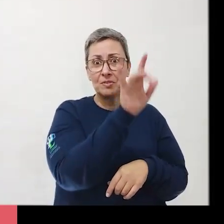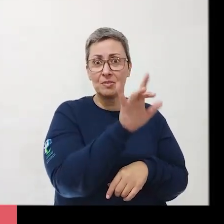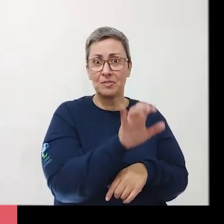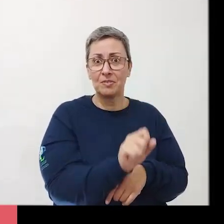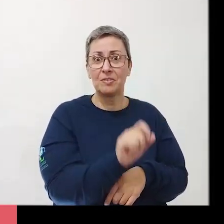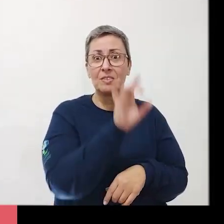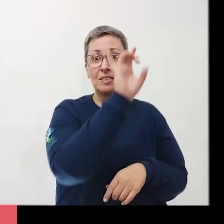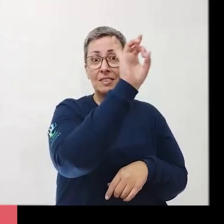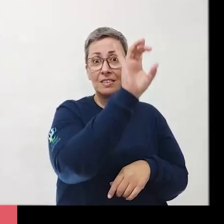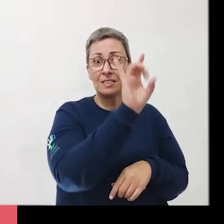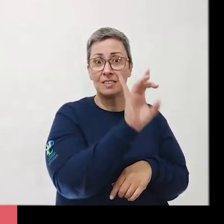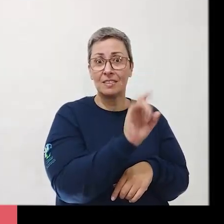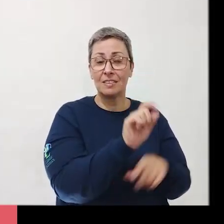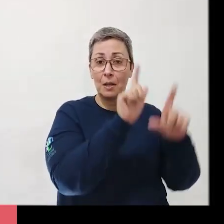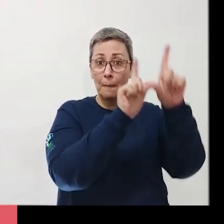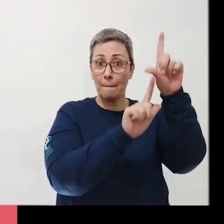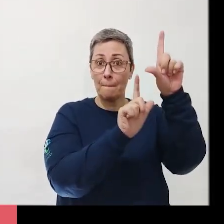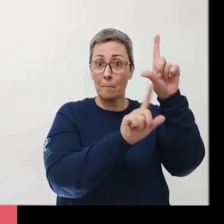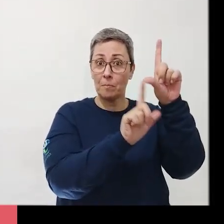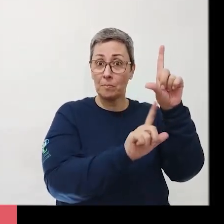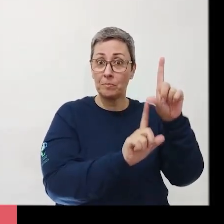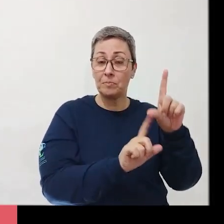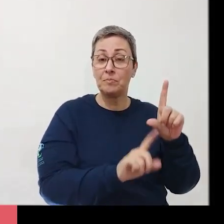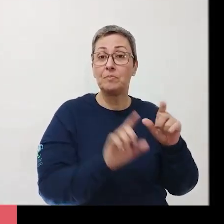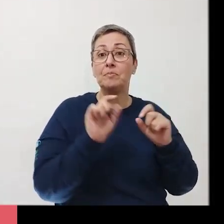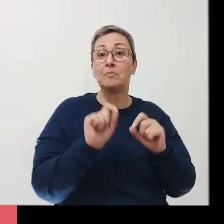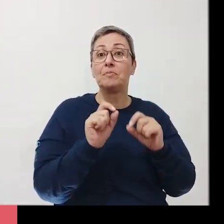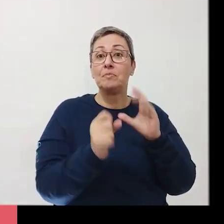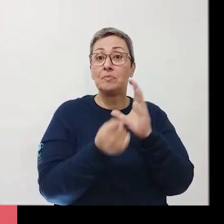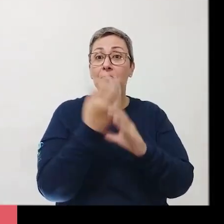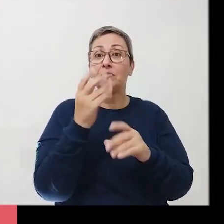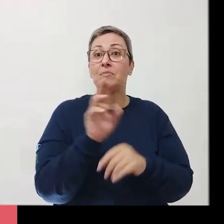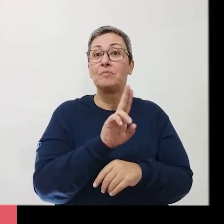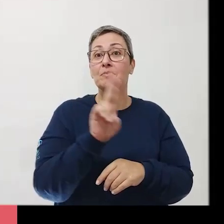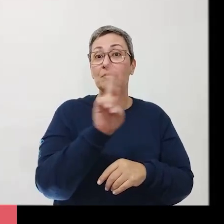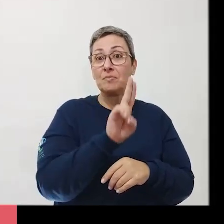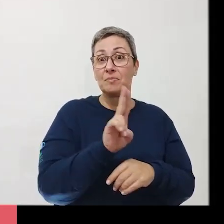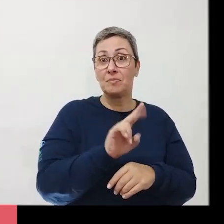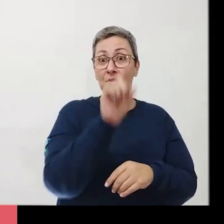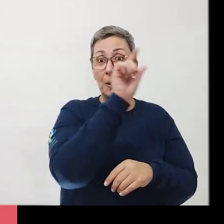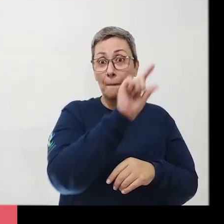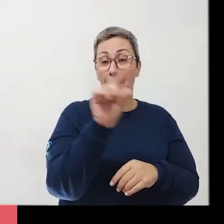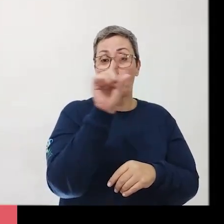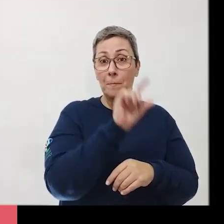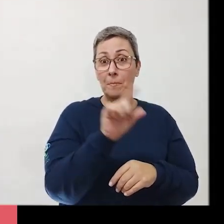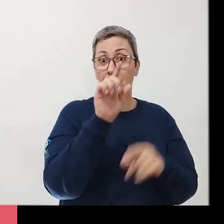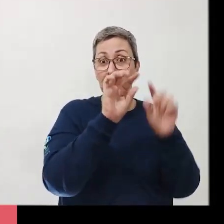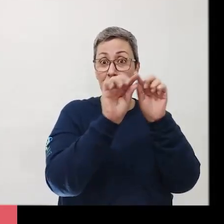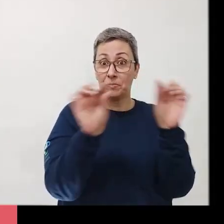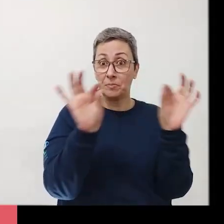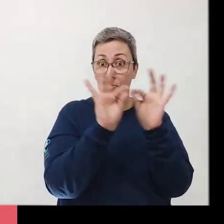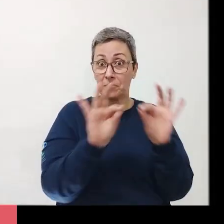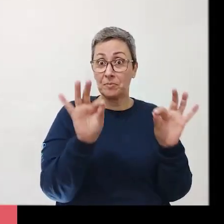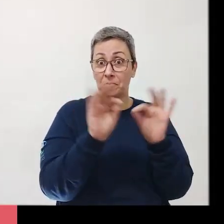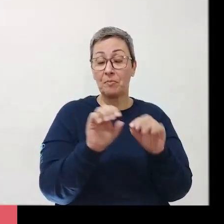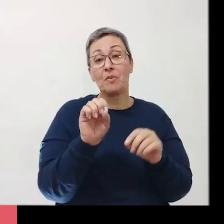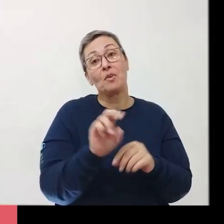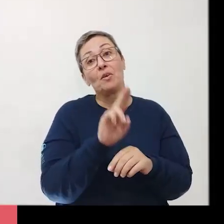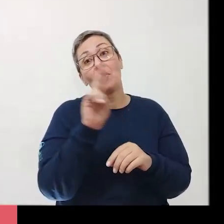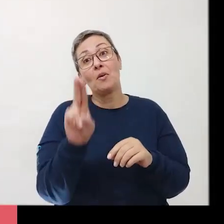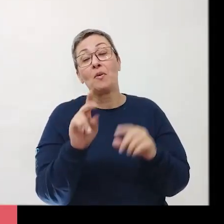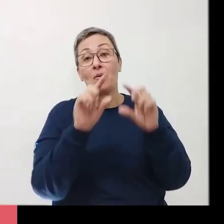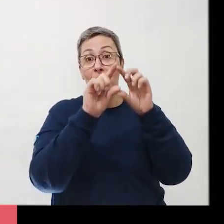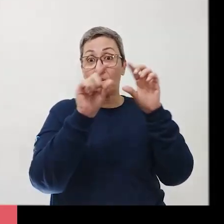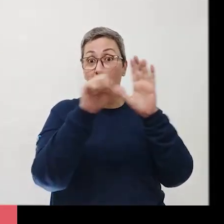suas letras para criar novas palavras, frases ou versos escritas na